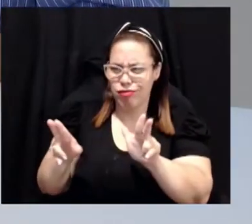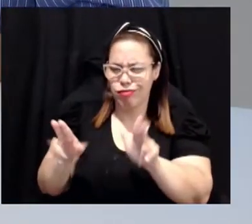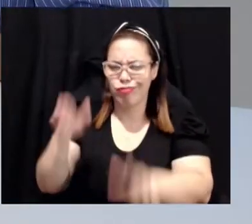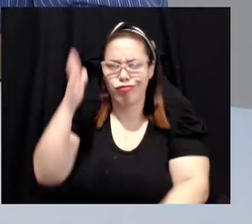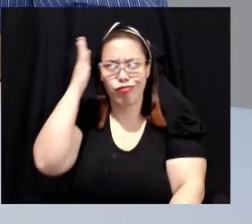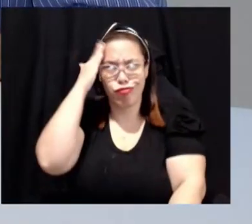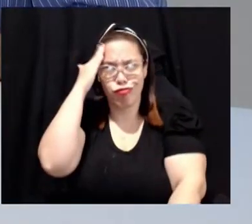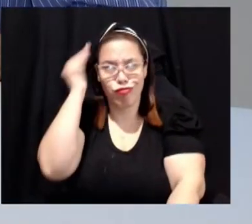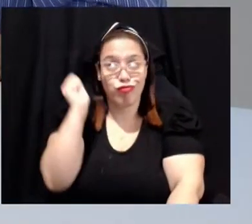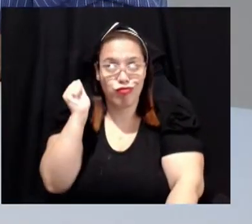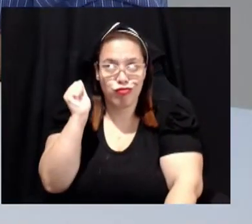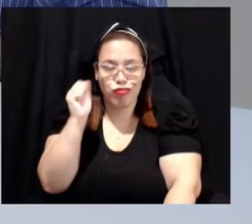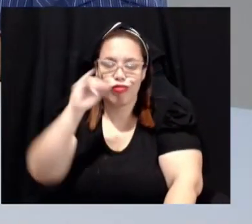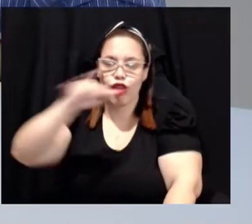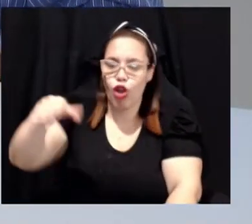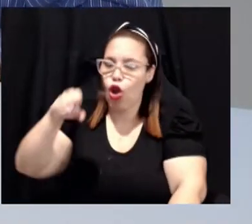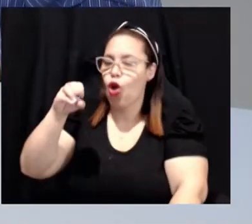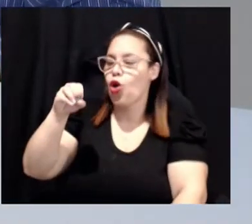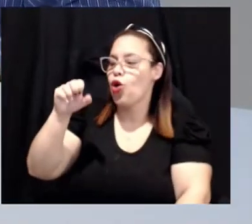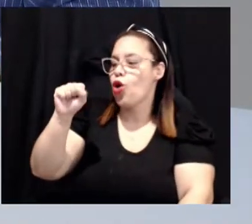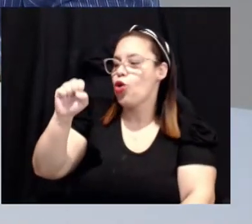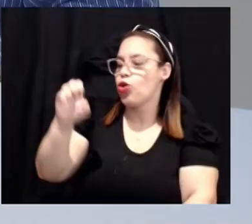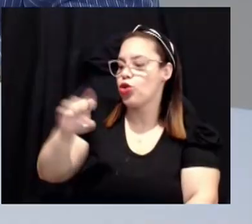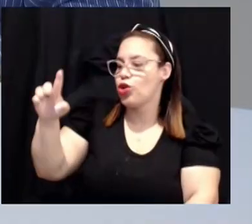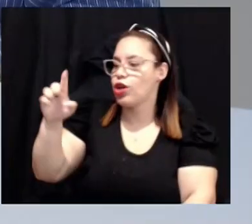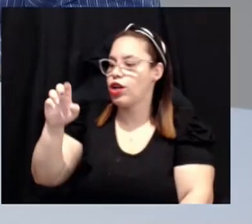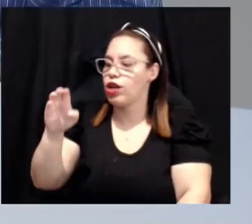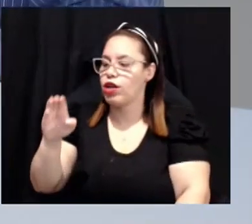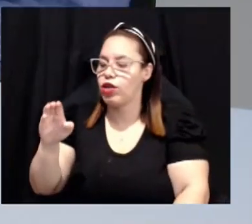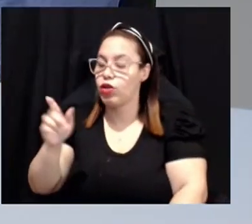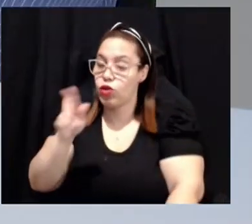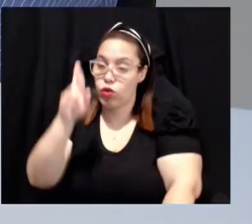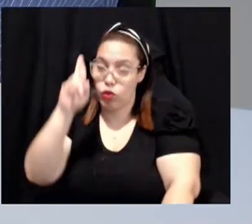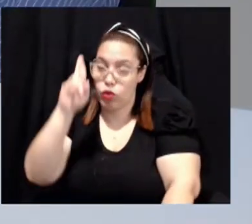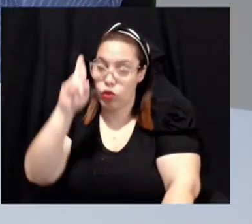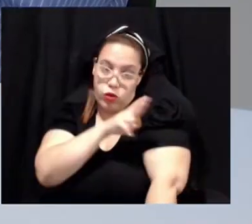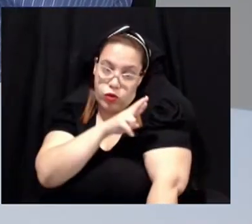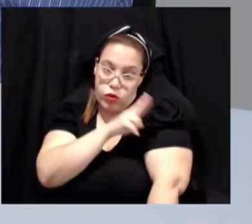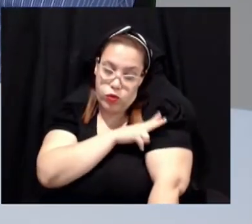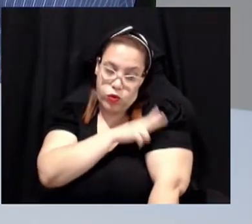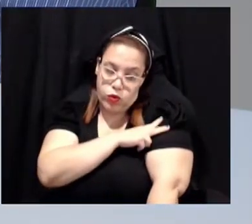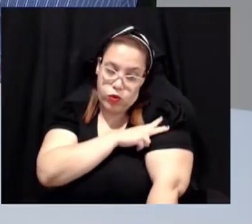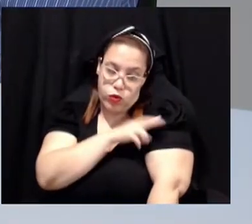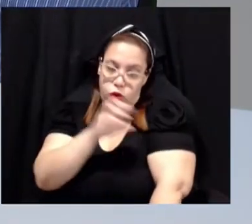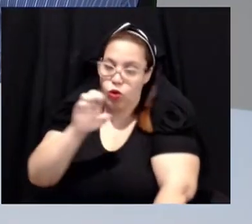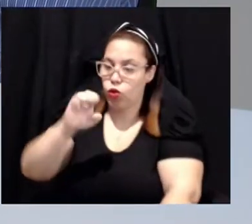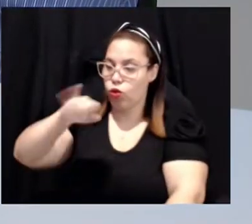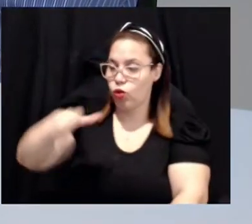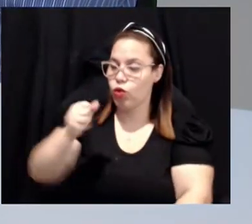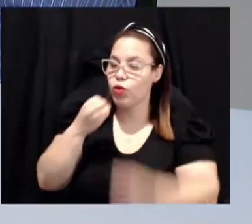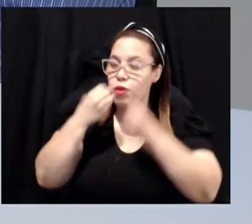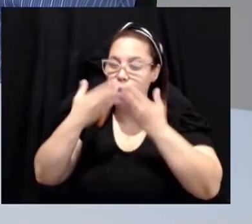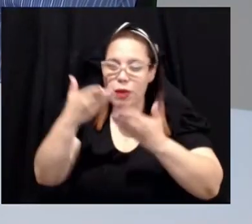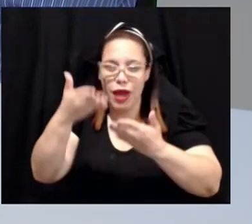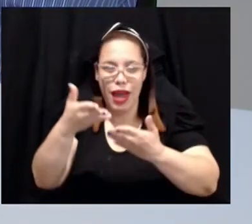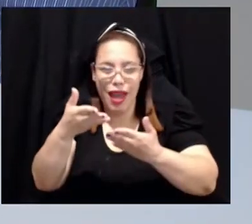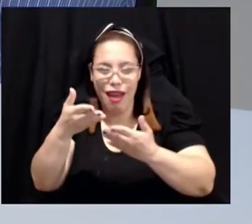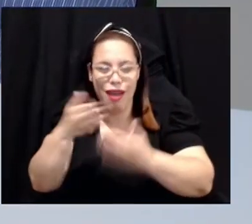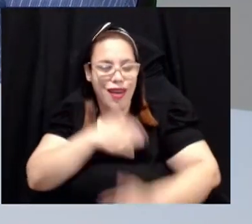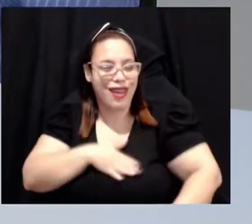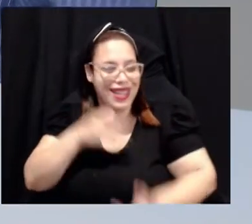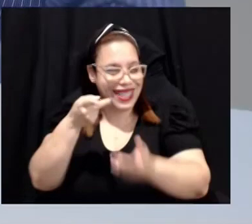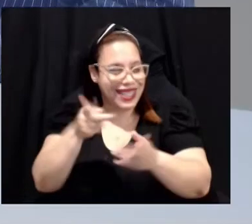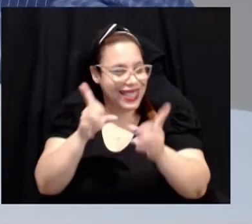o José Batista Filho, que é gerente dos programas de educação do EJA. Tudo bem com você? Beleza? Muito obrigado por nos